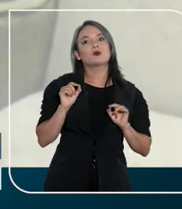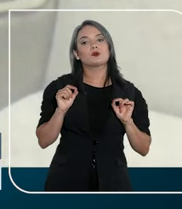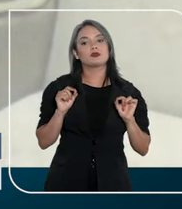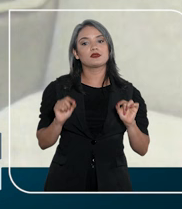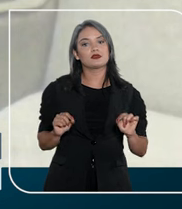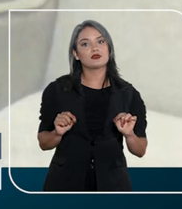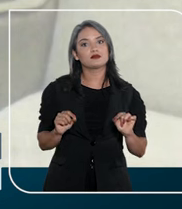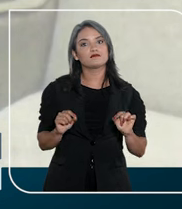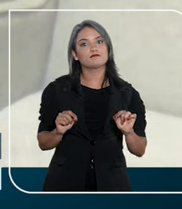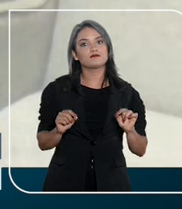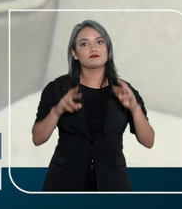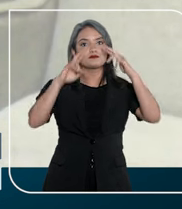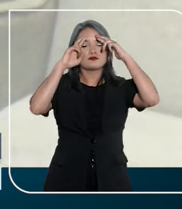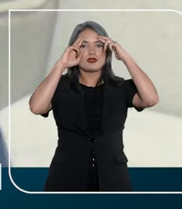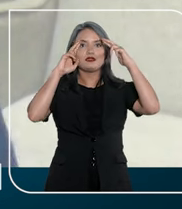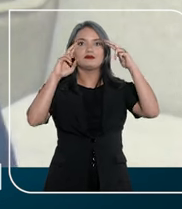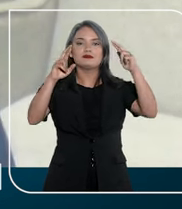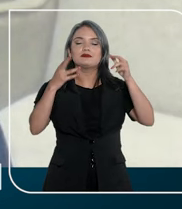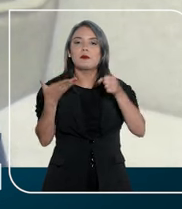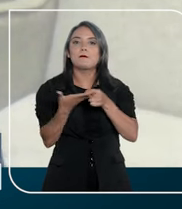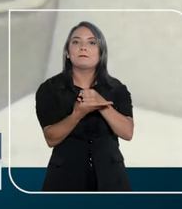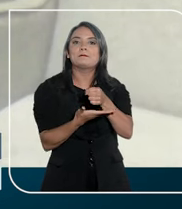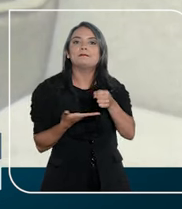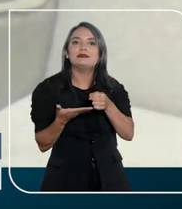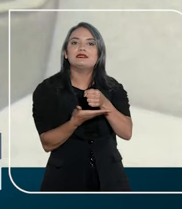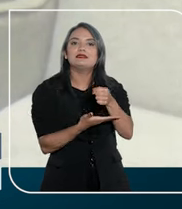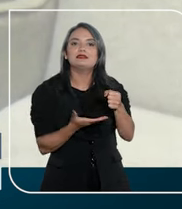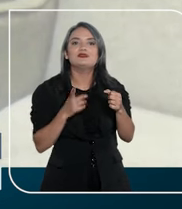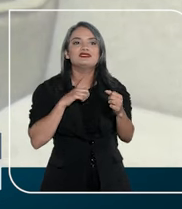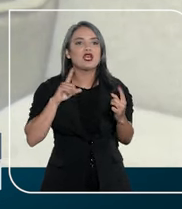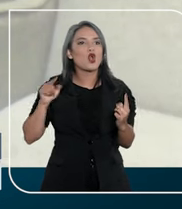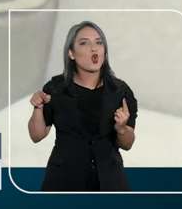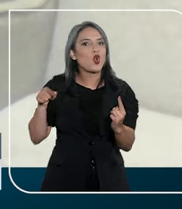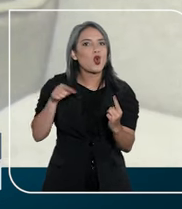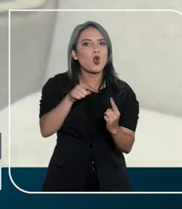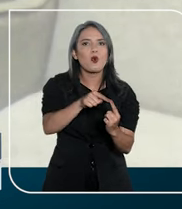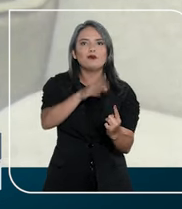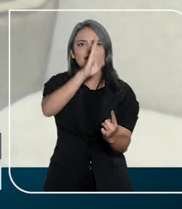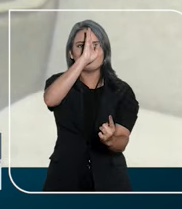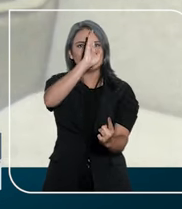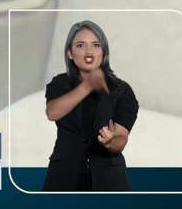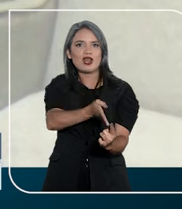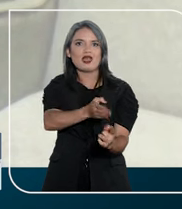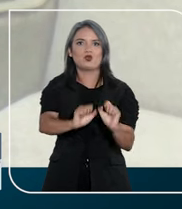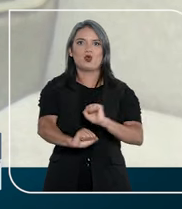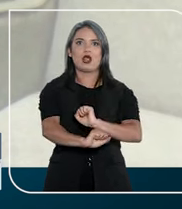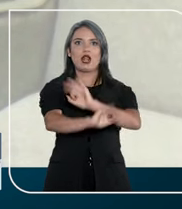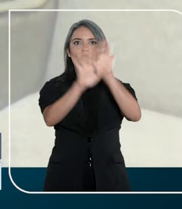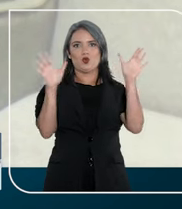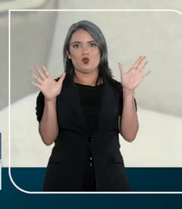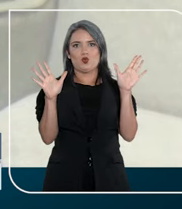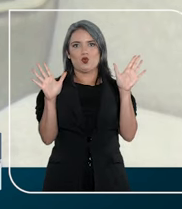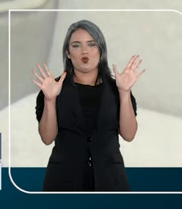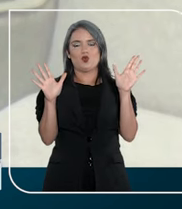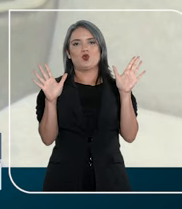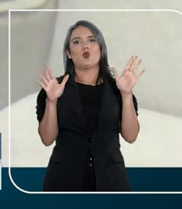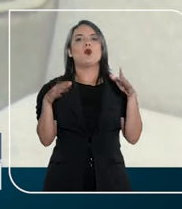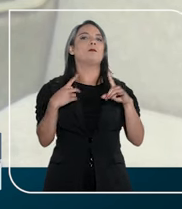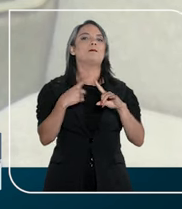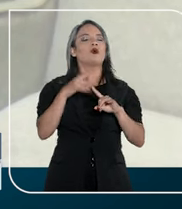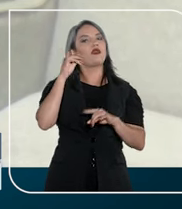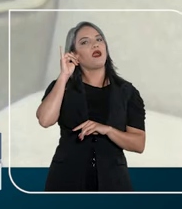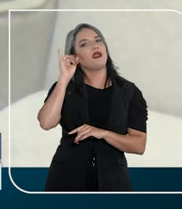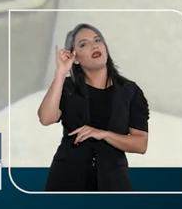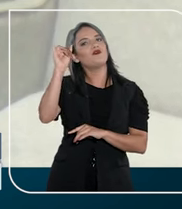no princípio da objetividade, porque a objetividade afasta considerações subjetivas